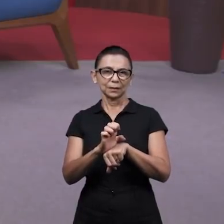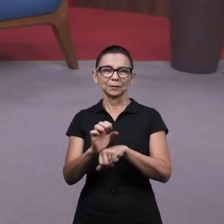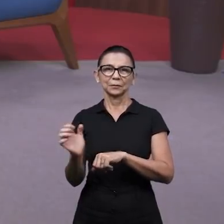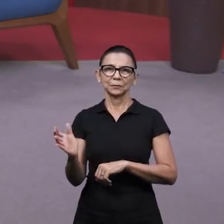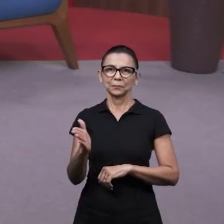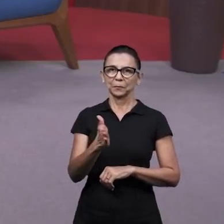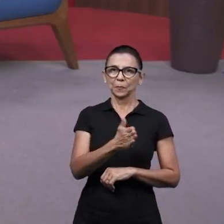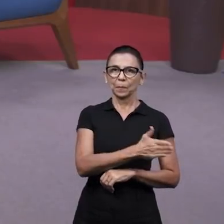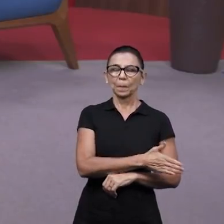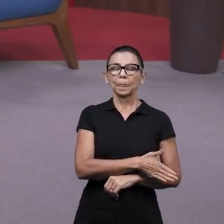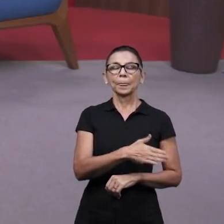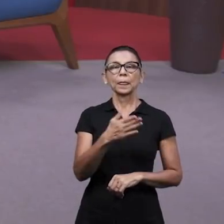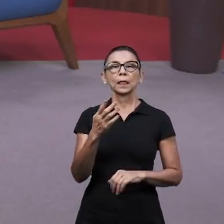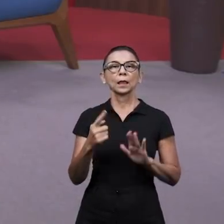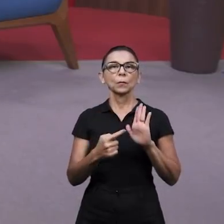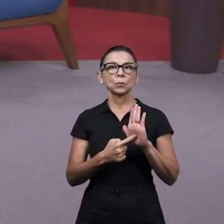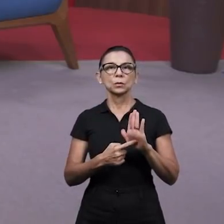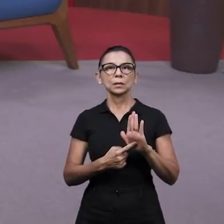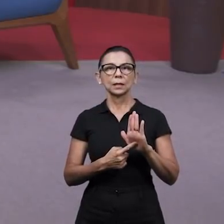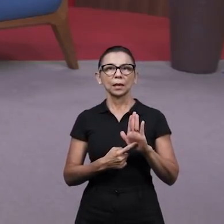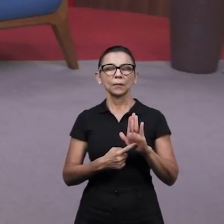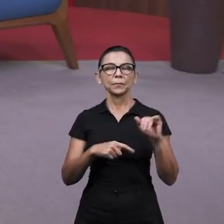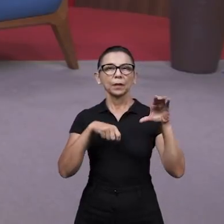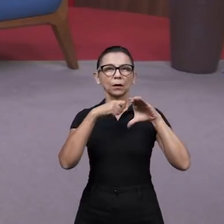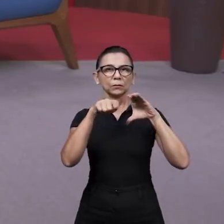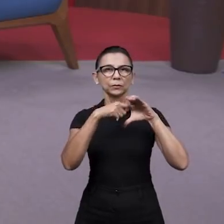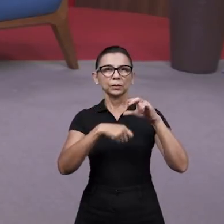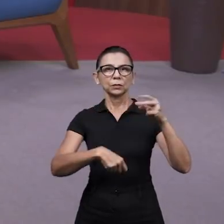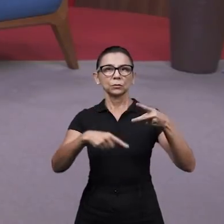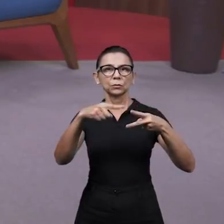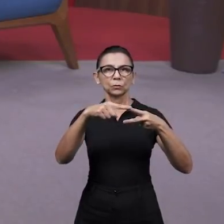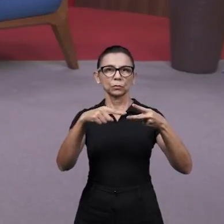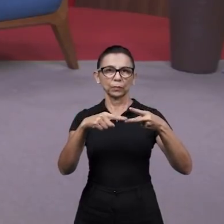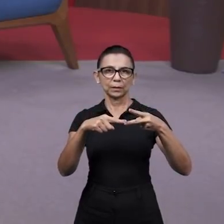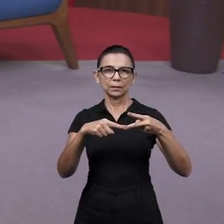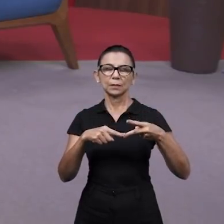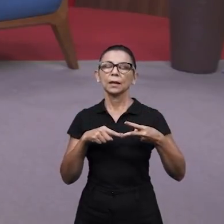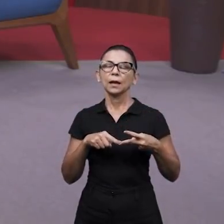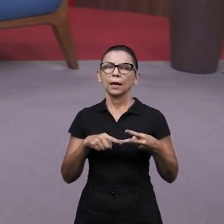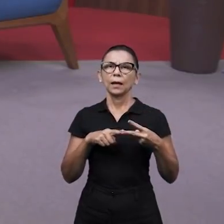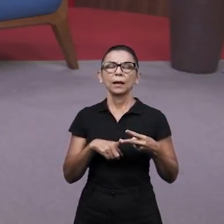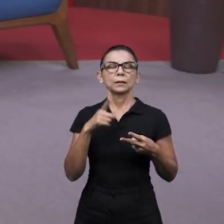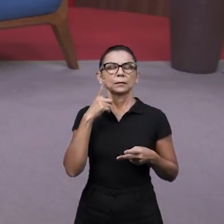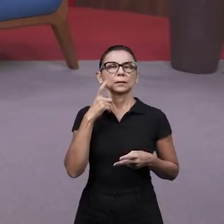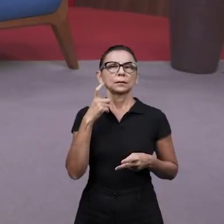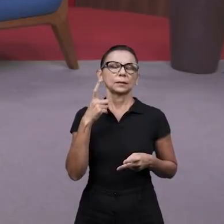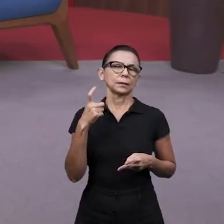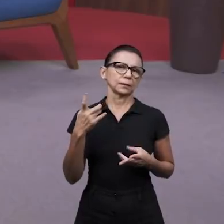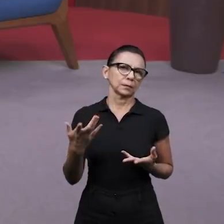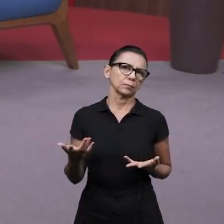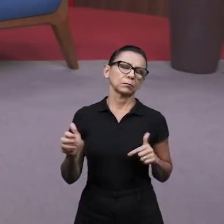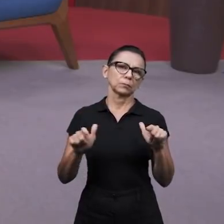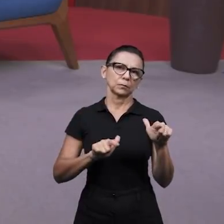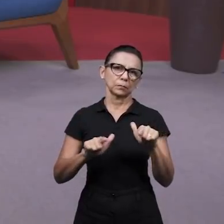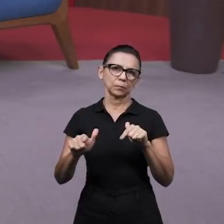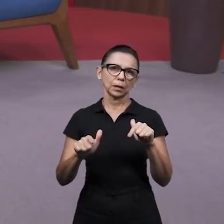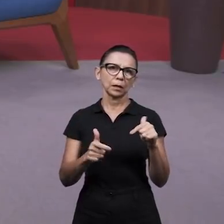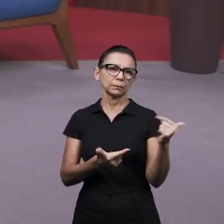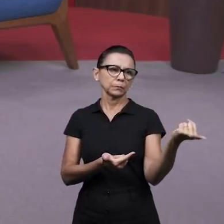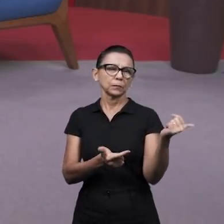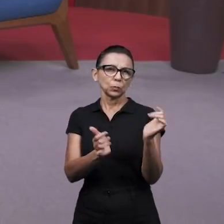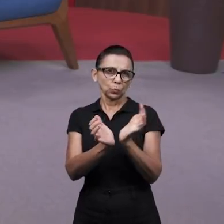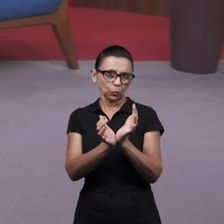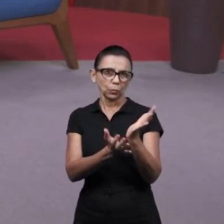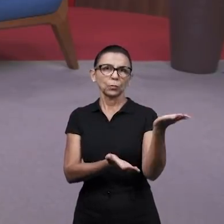passar aqui 2 vídeos enviados por irmãos nossos. E é interessante que o trabalho que é feito pelos jovens,